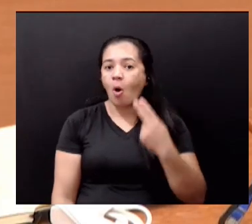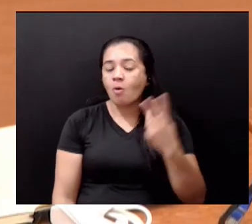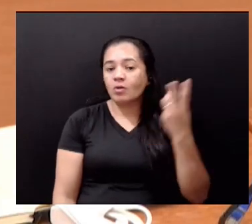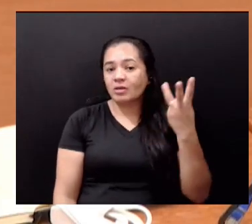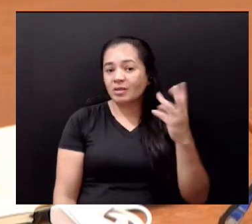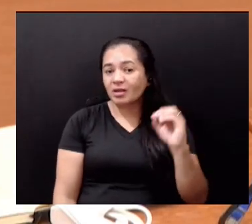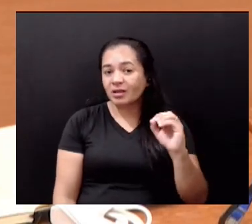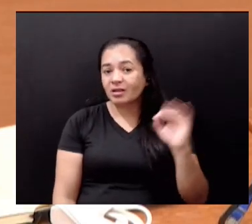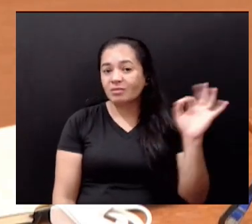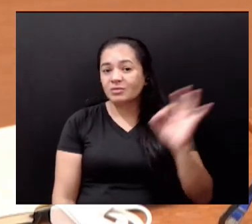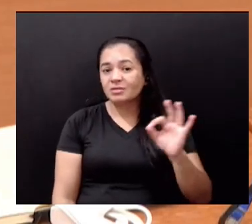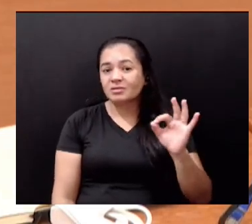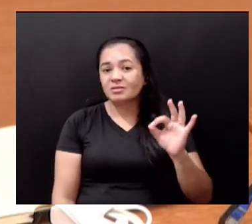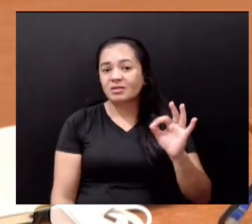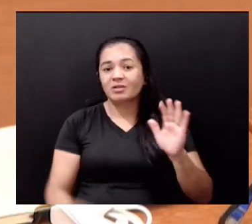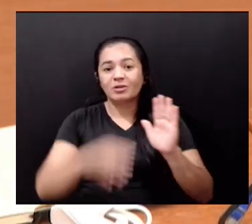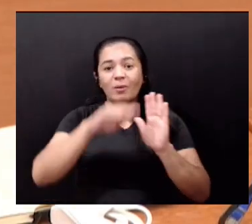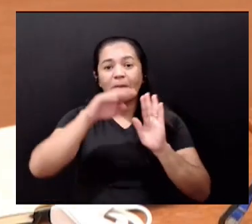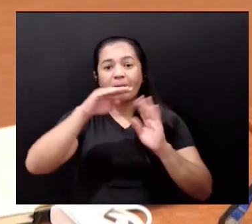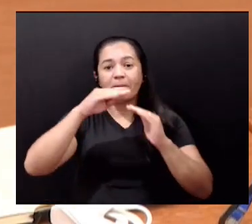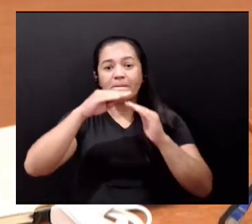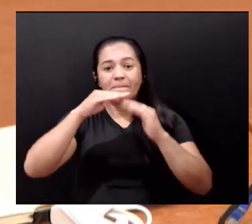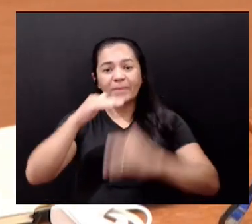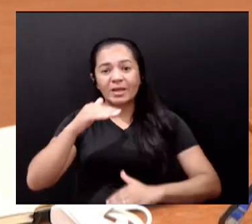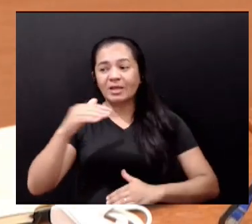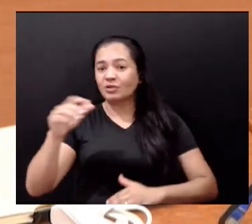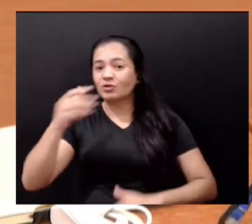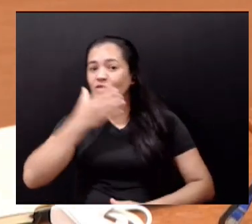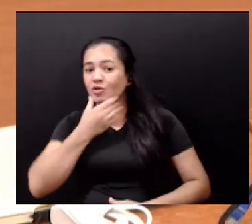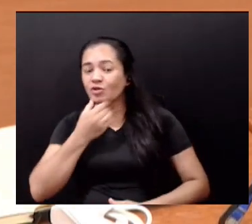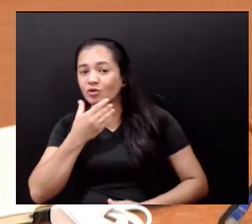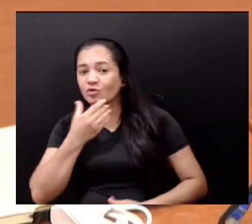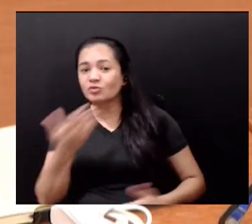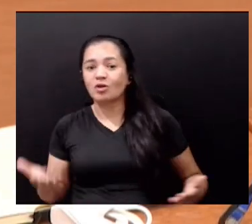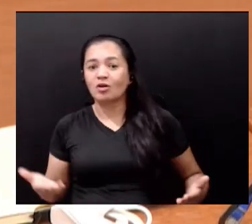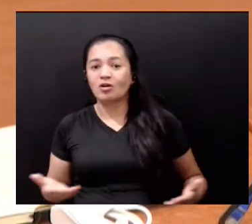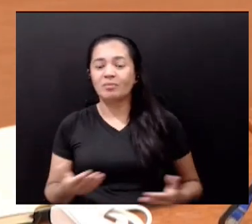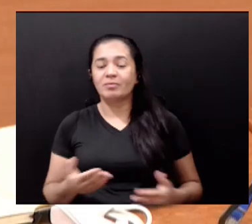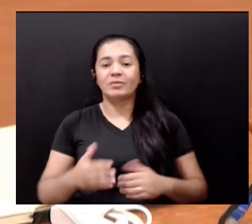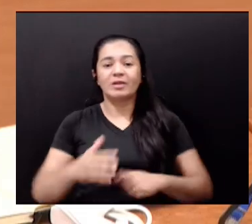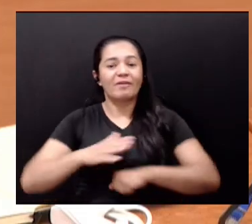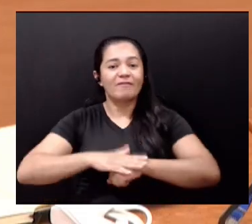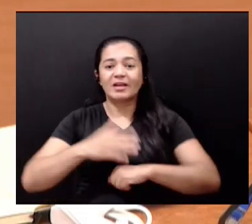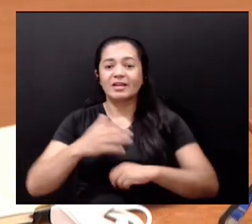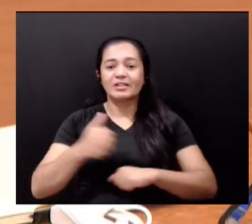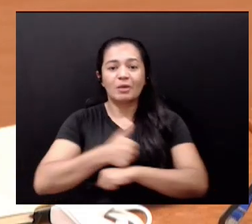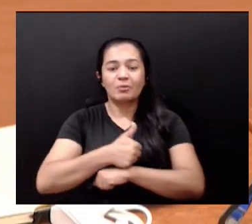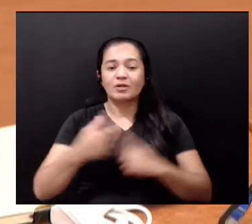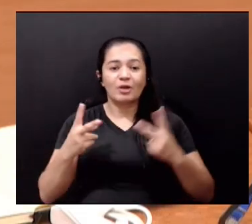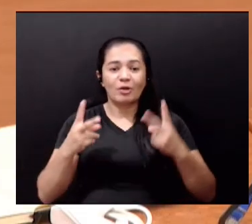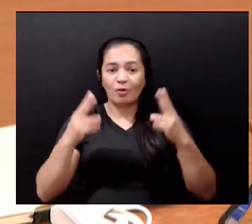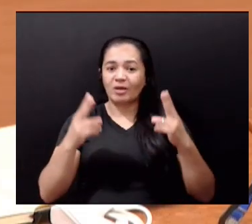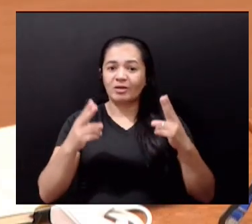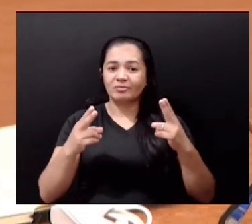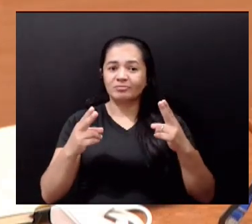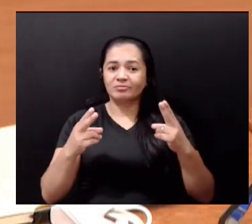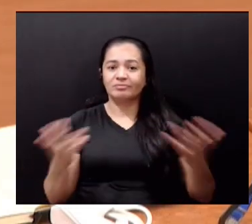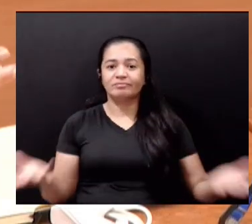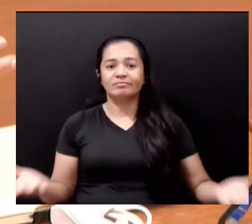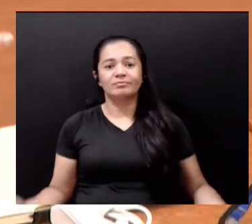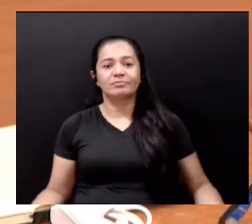na mesma função. A renda média das mulheres trabalhadoras ela é menor do que dos homens também, porque são